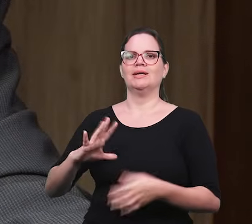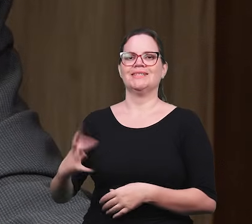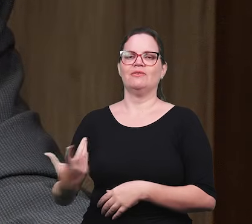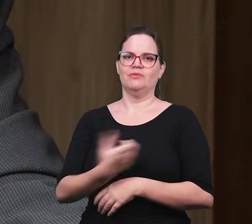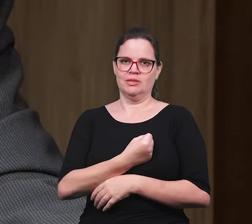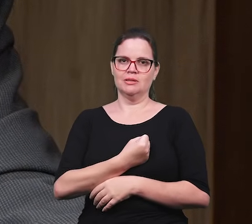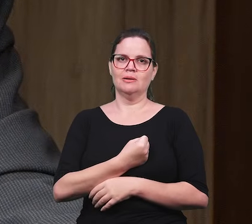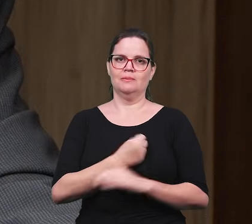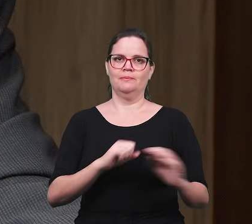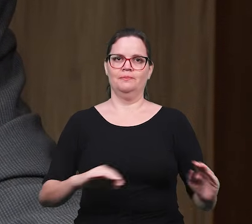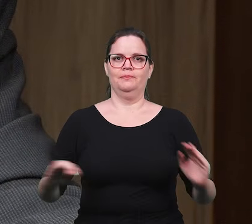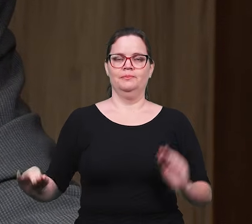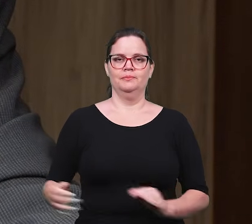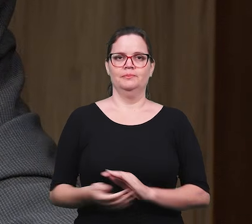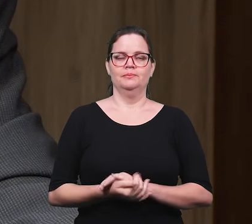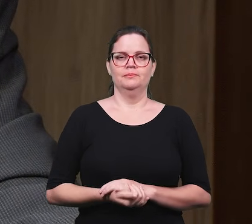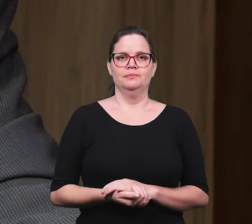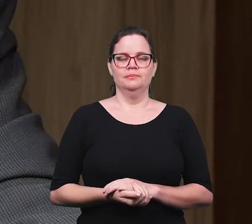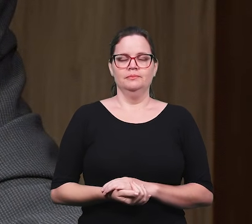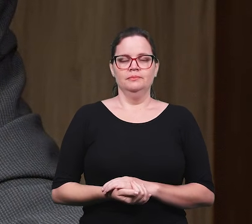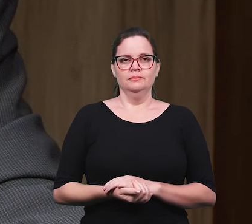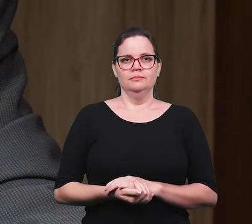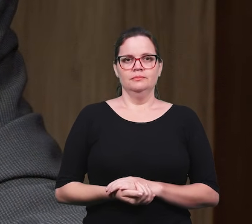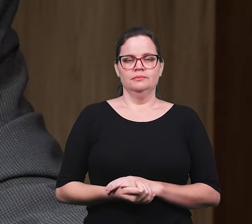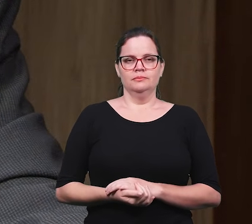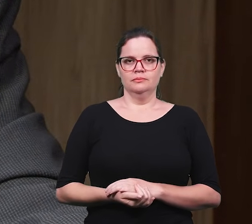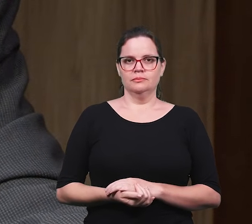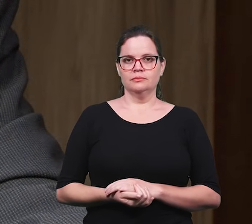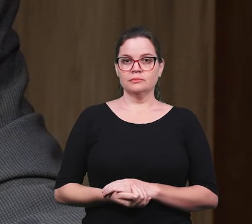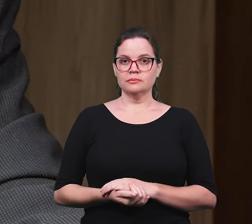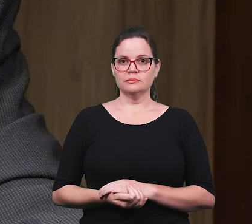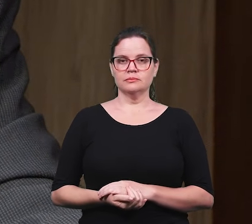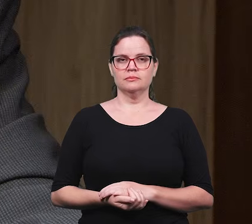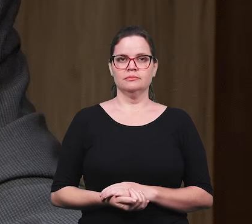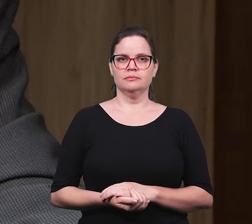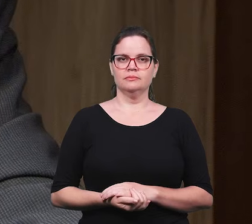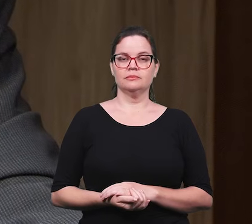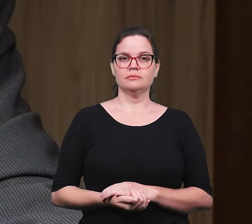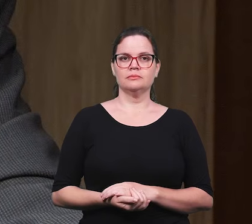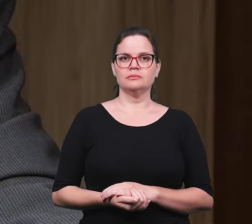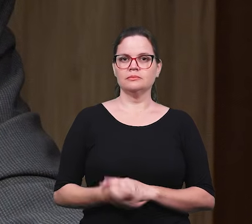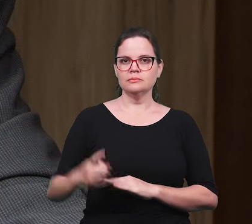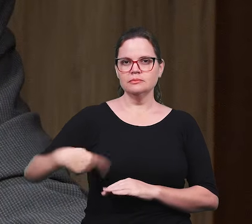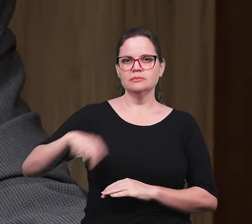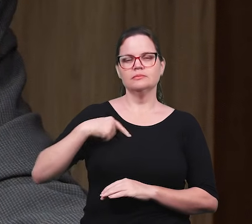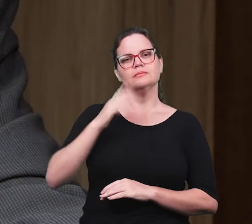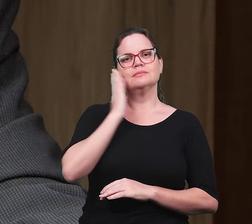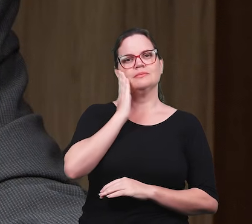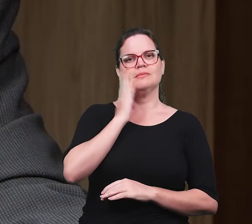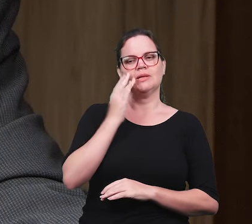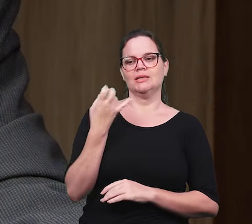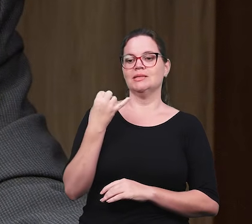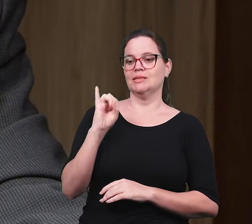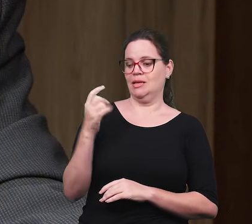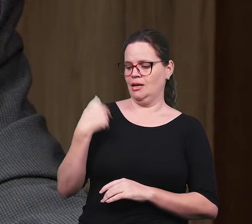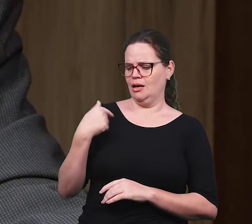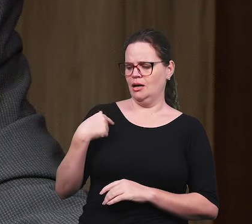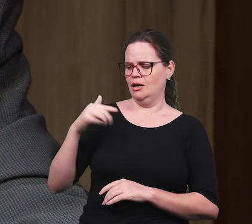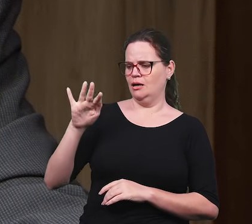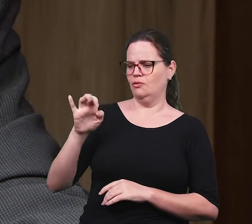é? Então, sem a participação da fé, sem